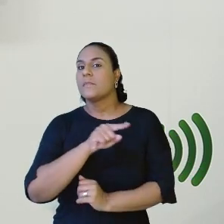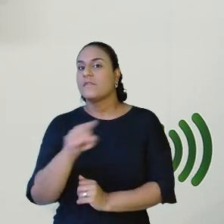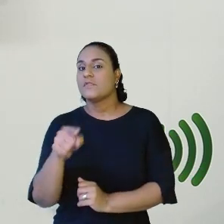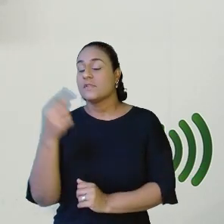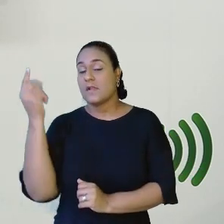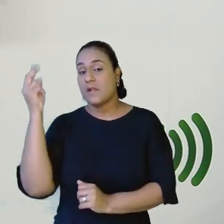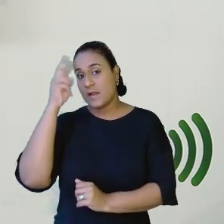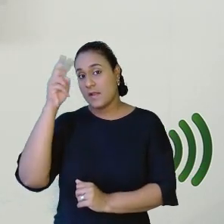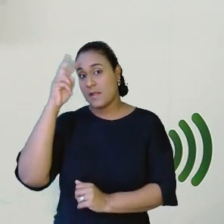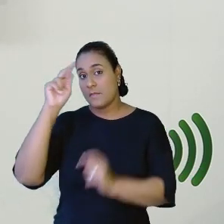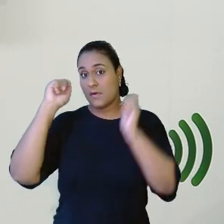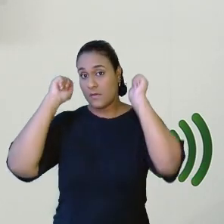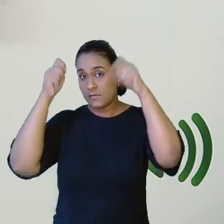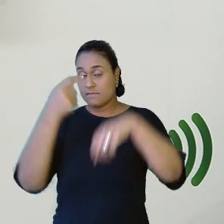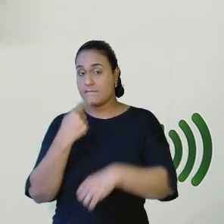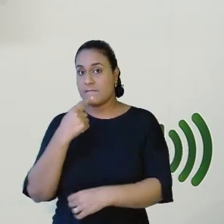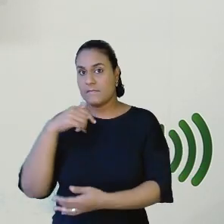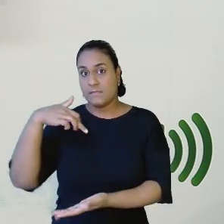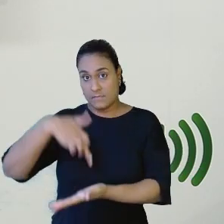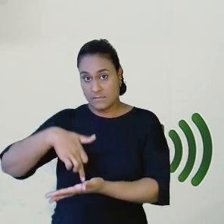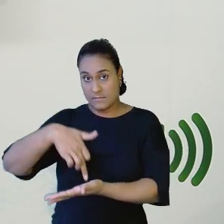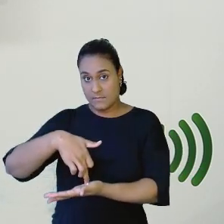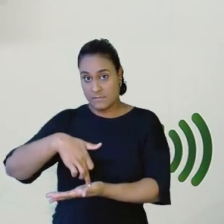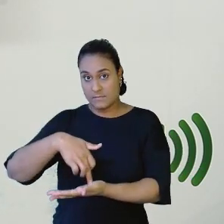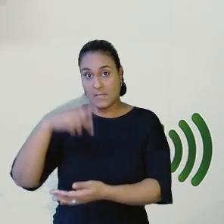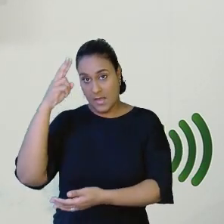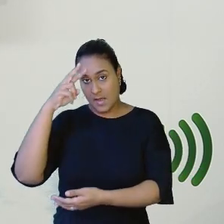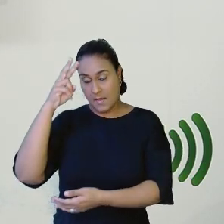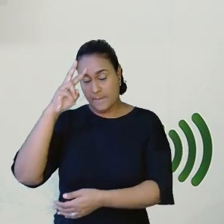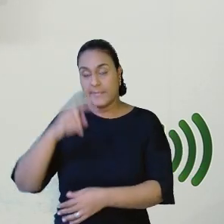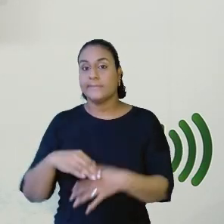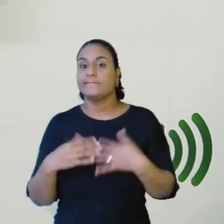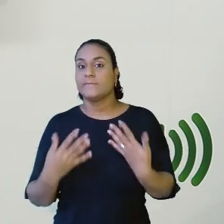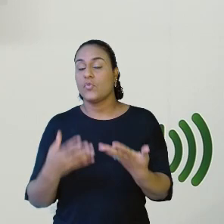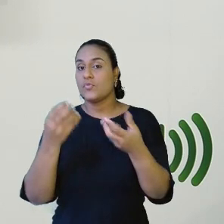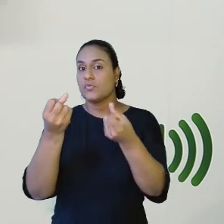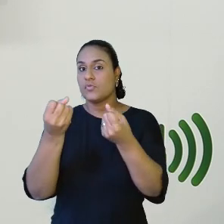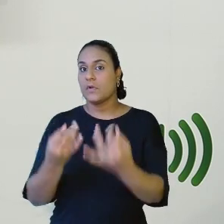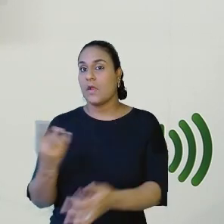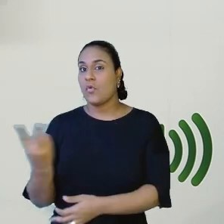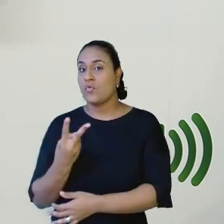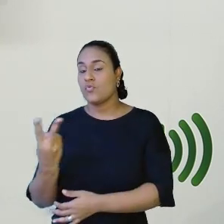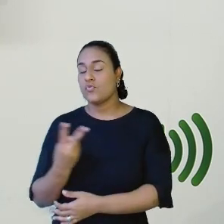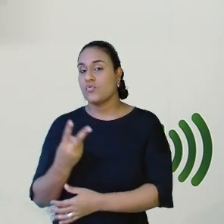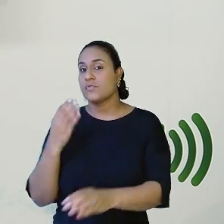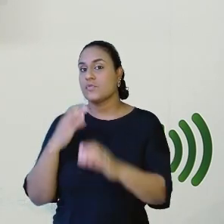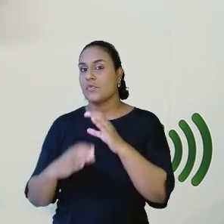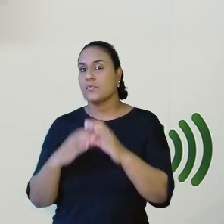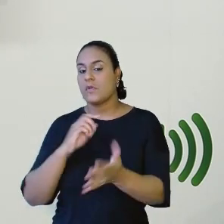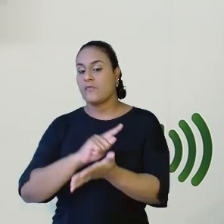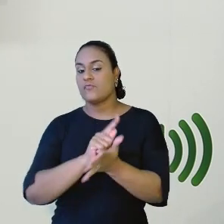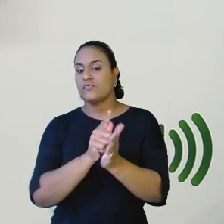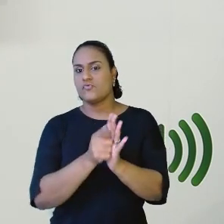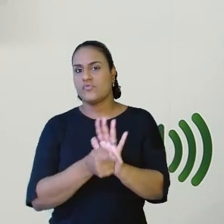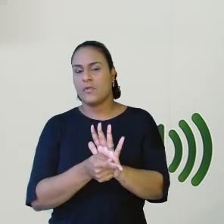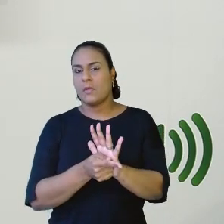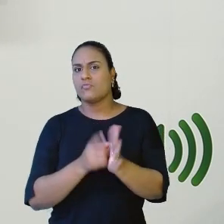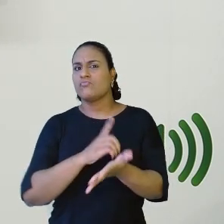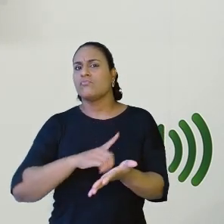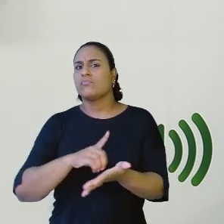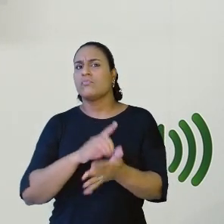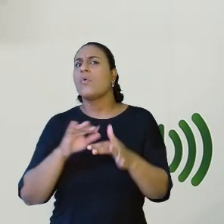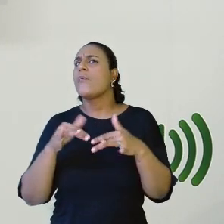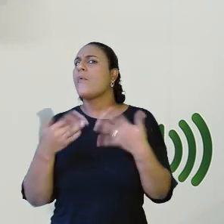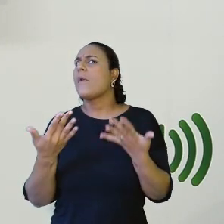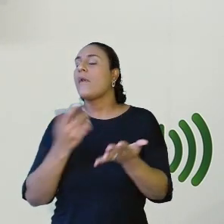Chapeuzinho Vermelho e de Saci Pererê. Vocês lembram dele? Eu falei para vocês que eles se comunicavam através de um gênero digital. Qual era o gênero